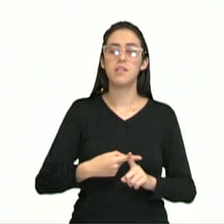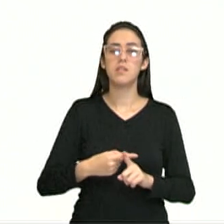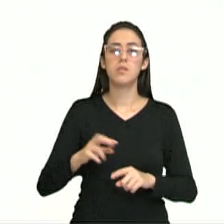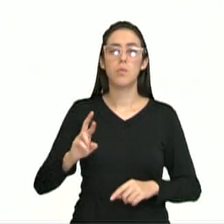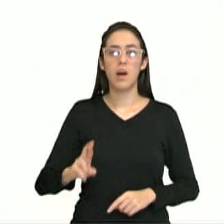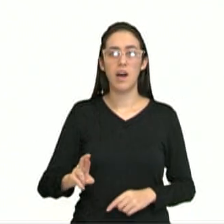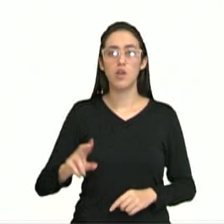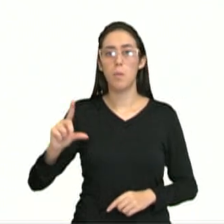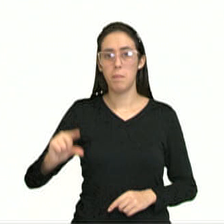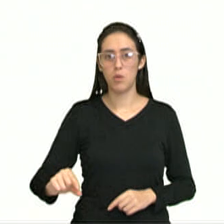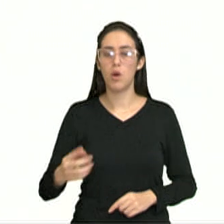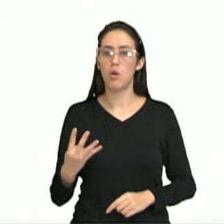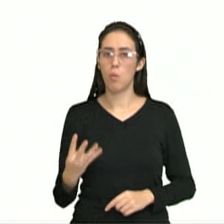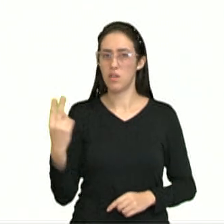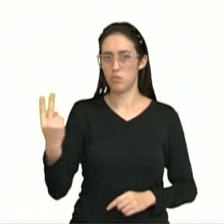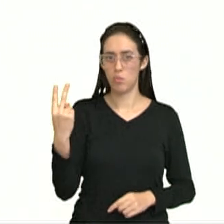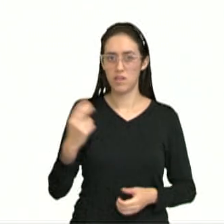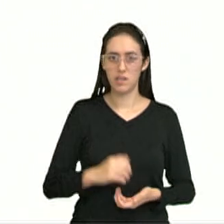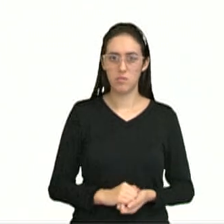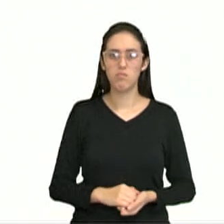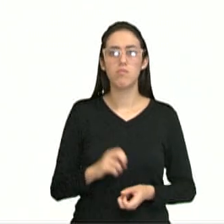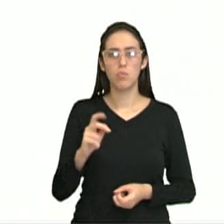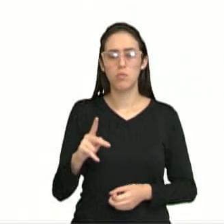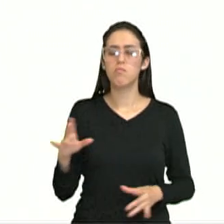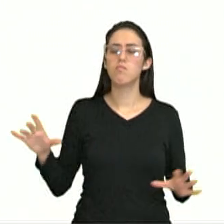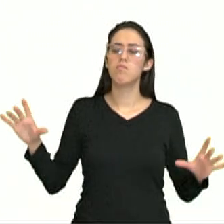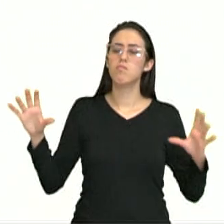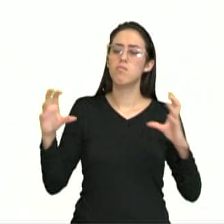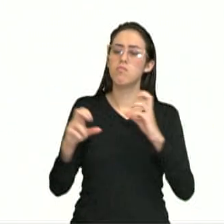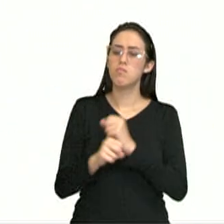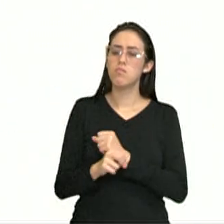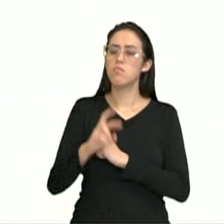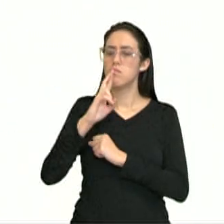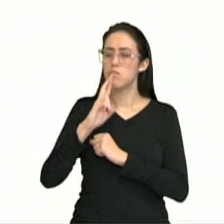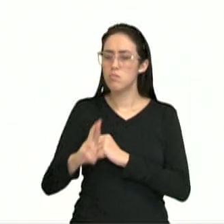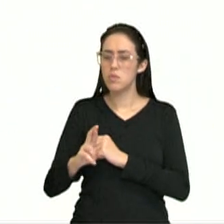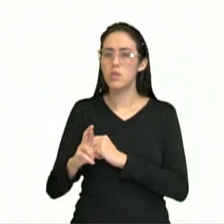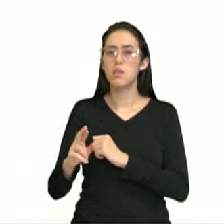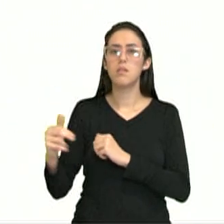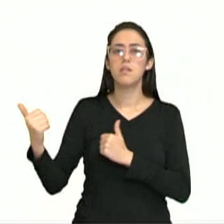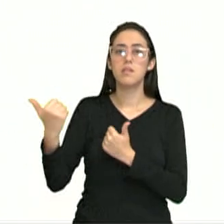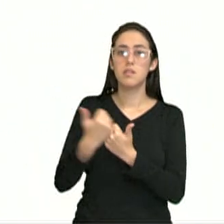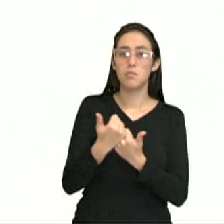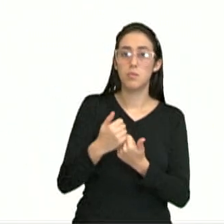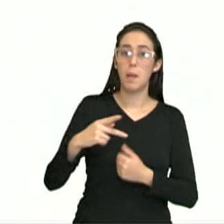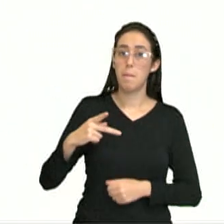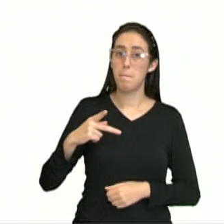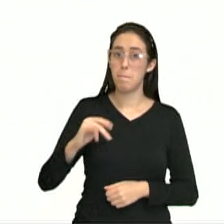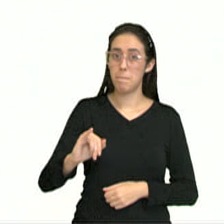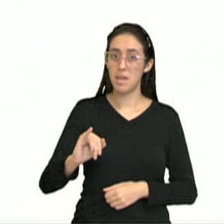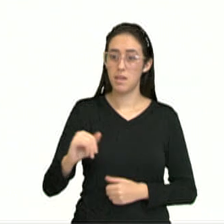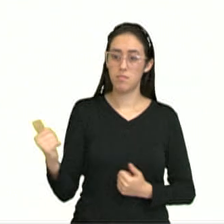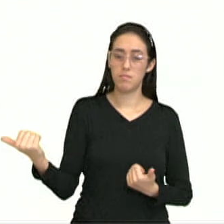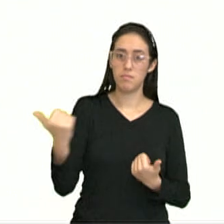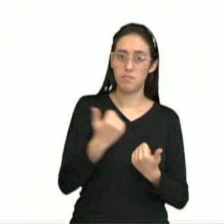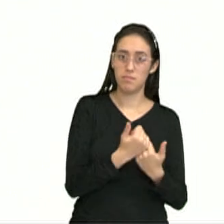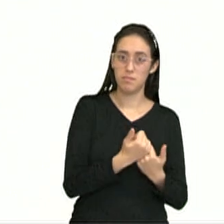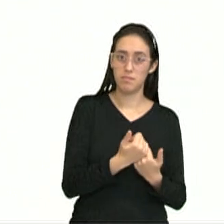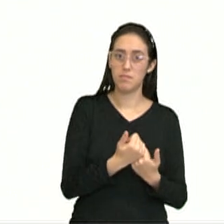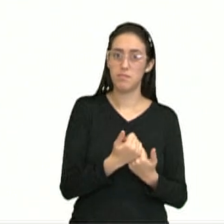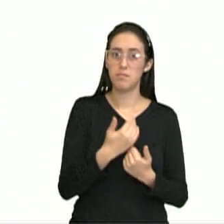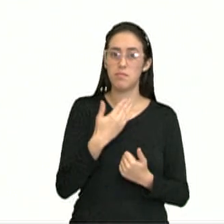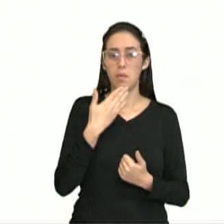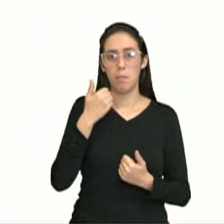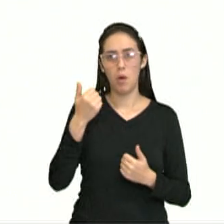4 ao quadrado. Fazendo toda a nossa continha aqui, substituindo o valor de π, pode arredondar por 3,